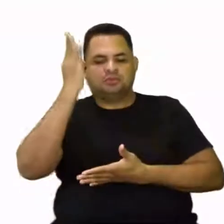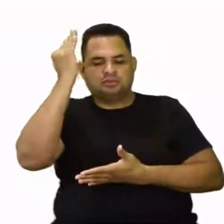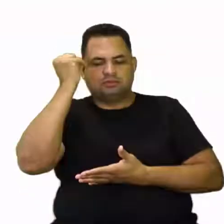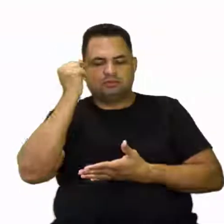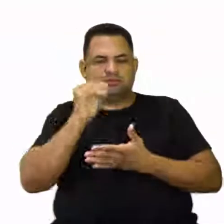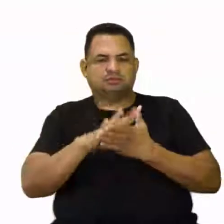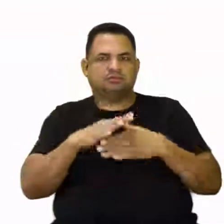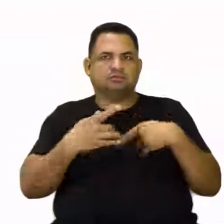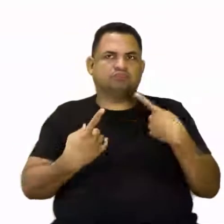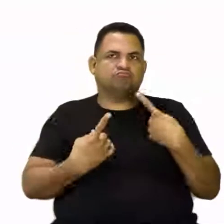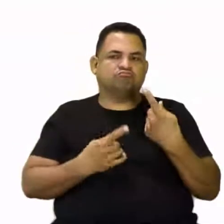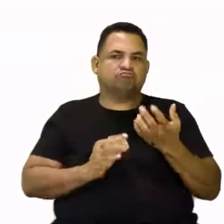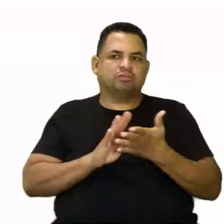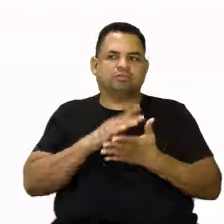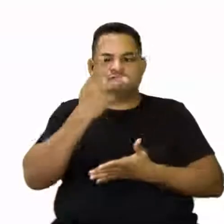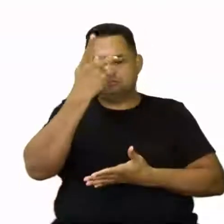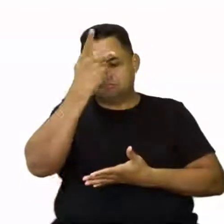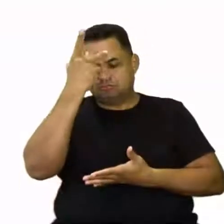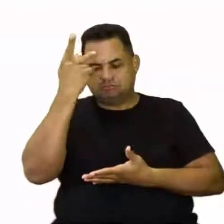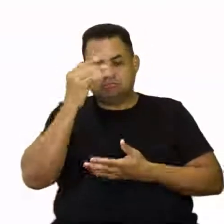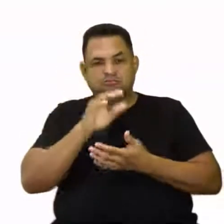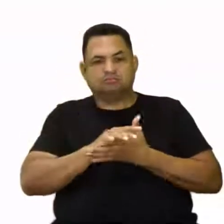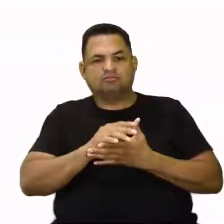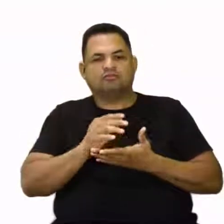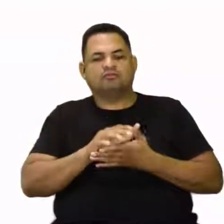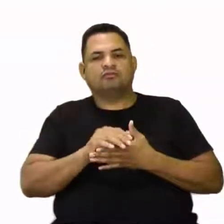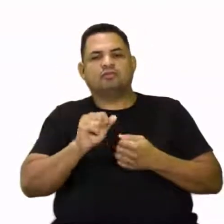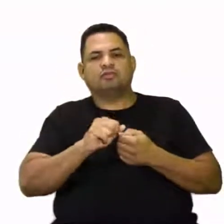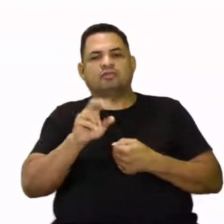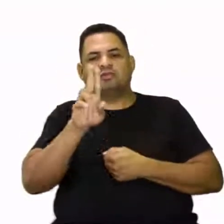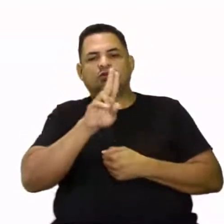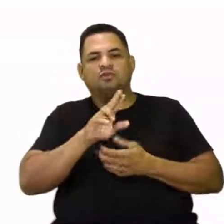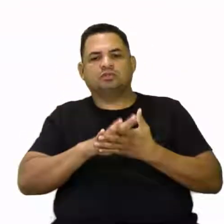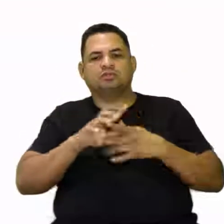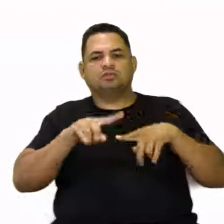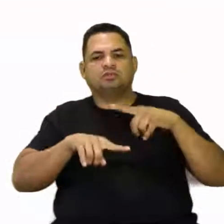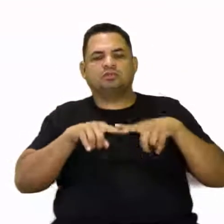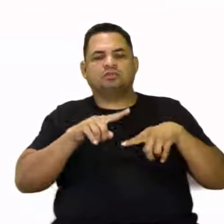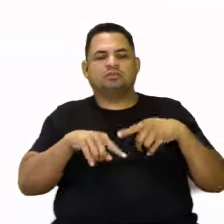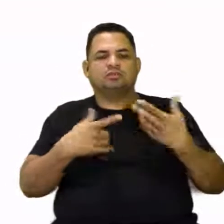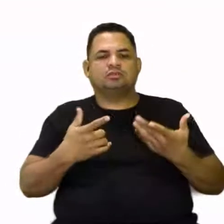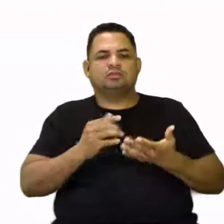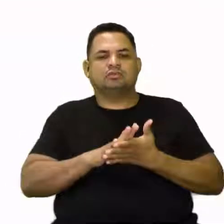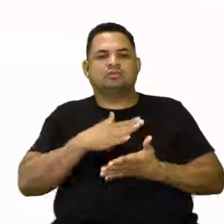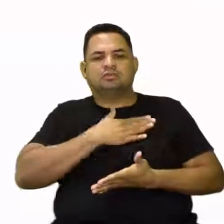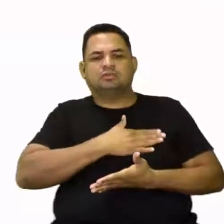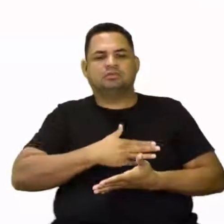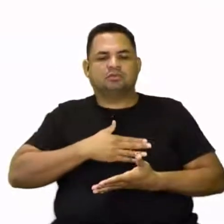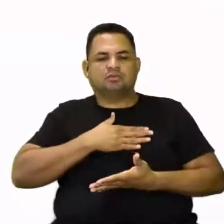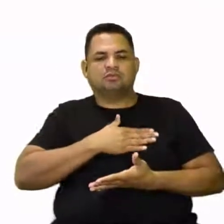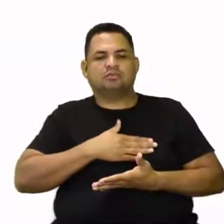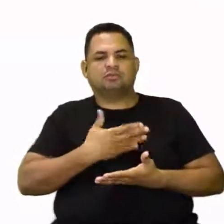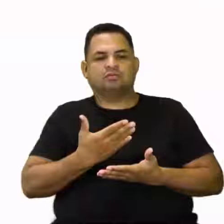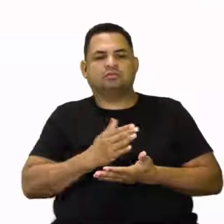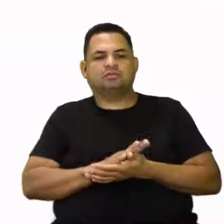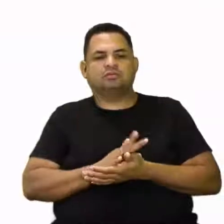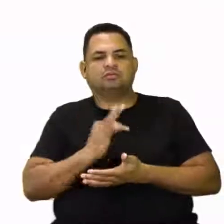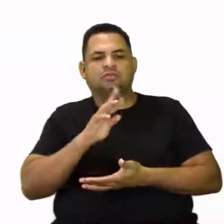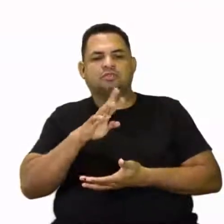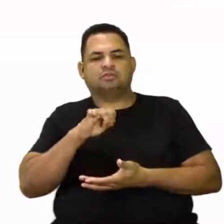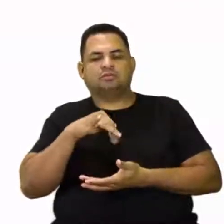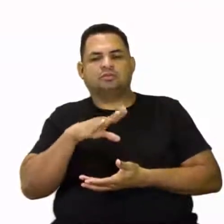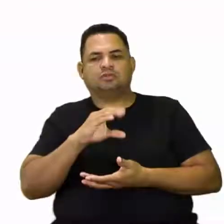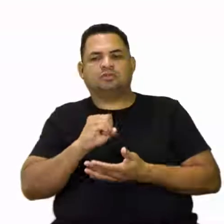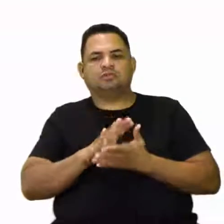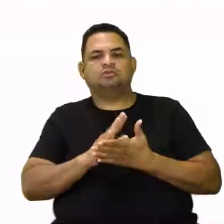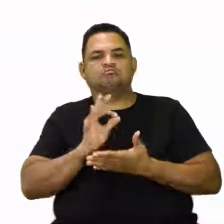foi alguém que fez uso daquele produto ou daquela marca e que gostou. Então é uma testemunha